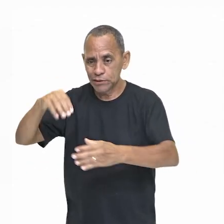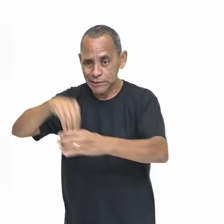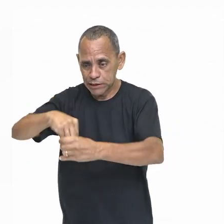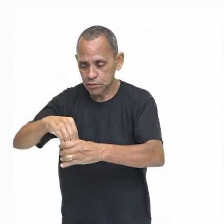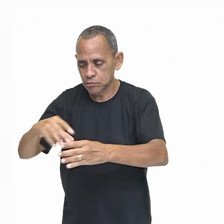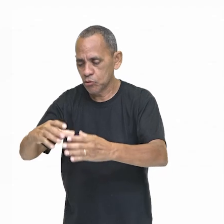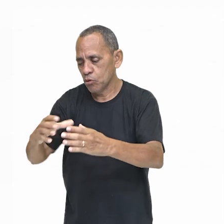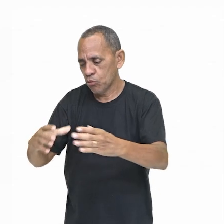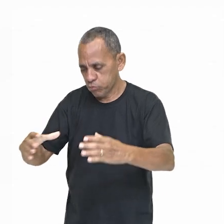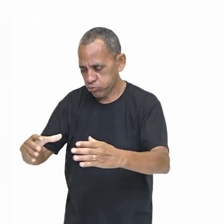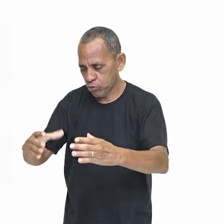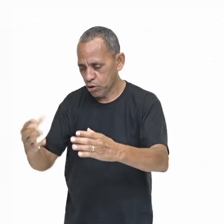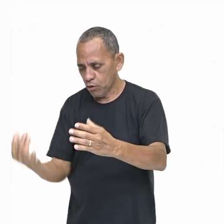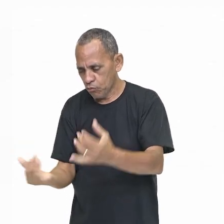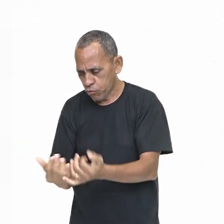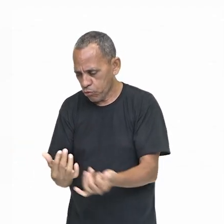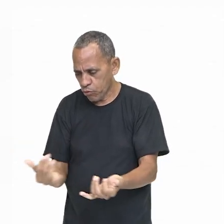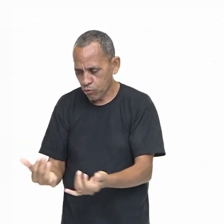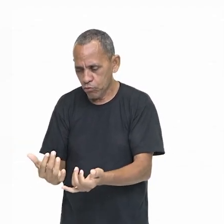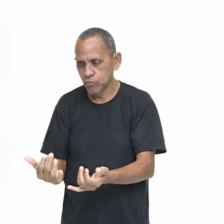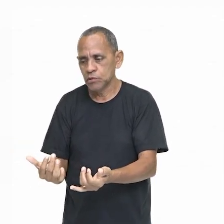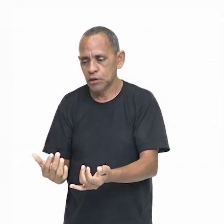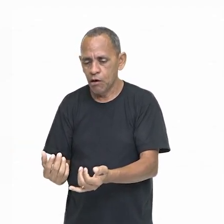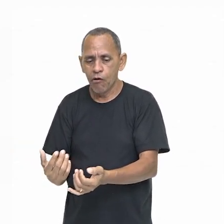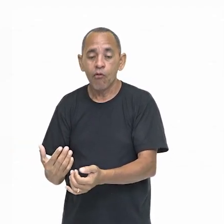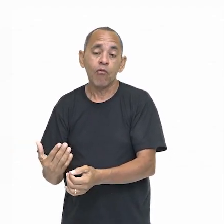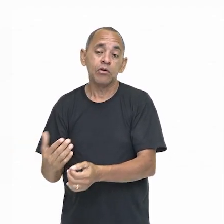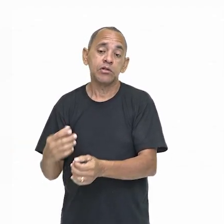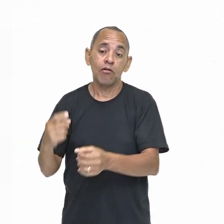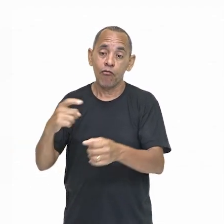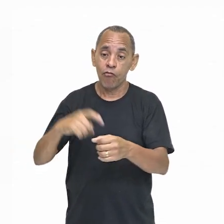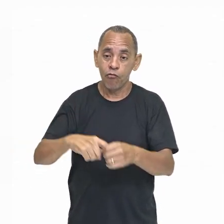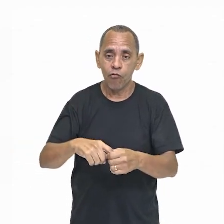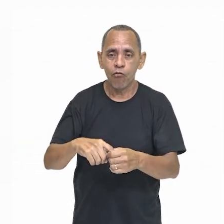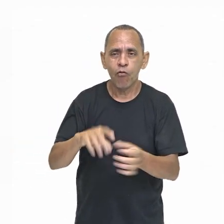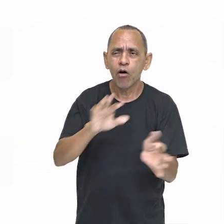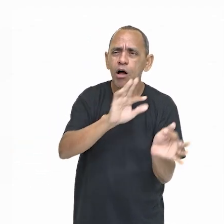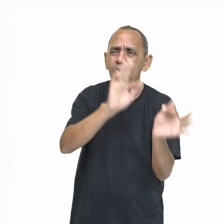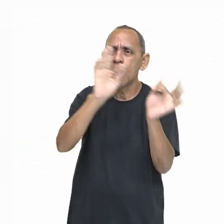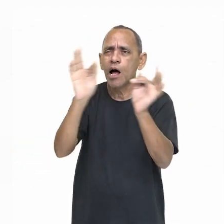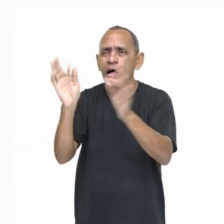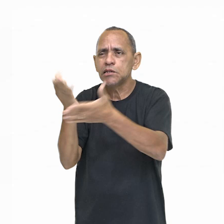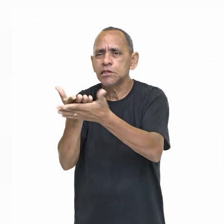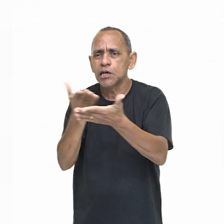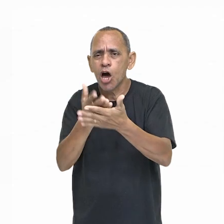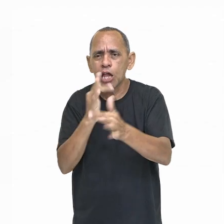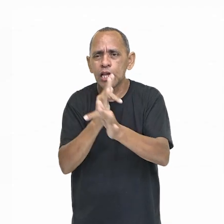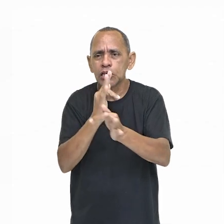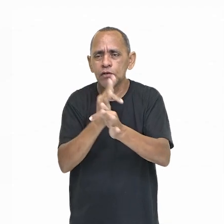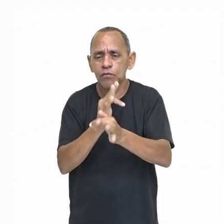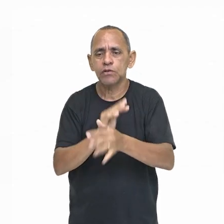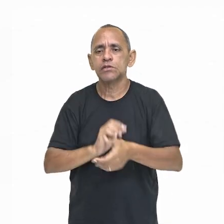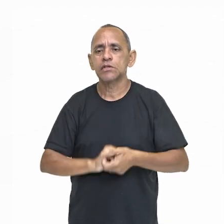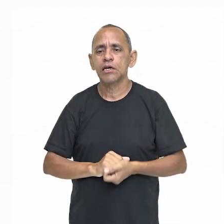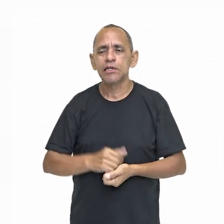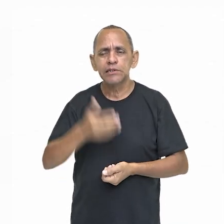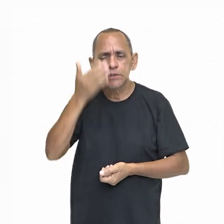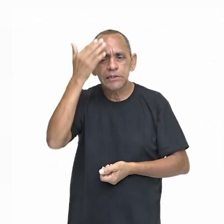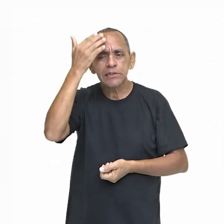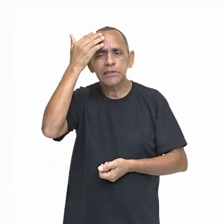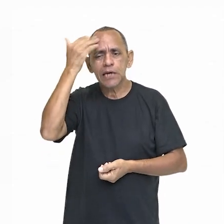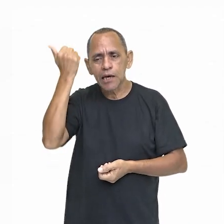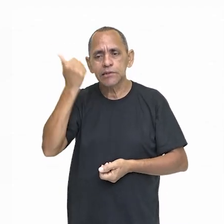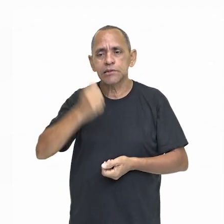de física e esquece a panela com a comida com uma colher. Aí o que você faz? Você